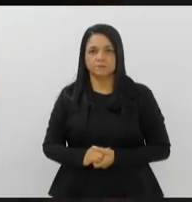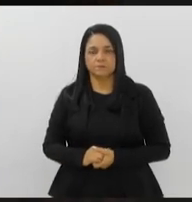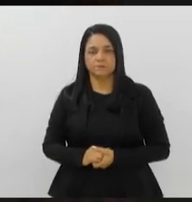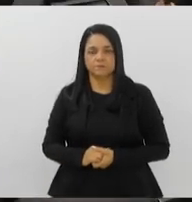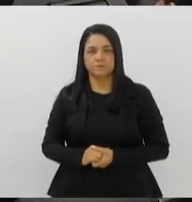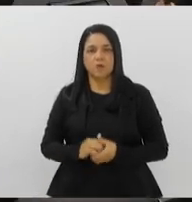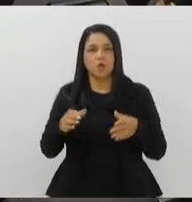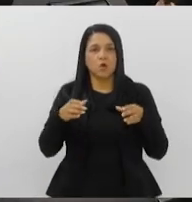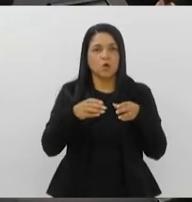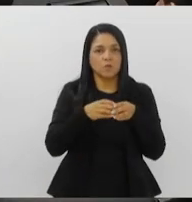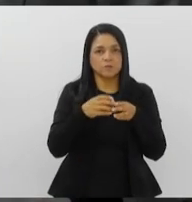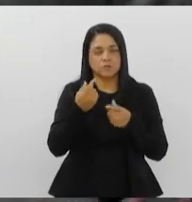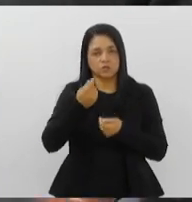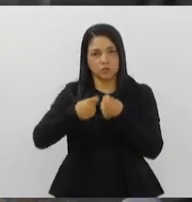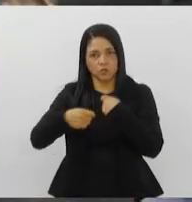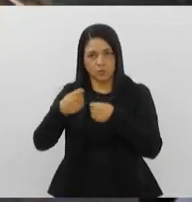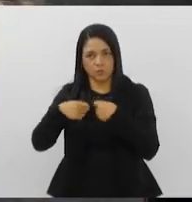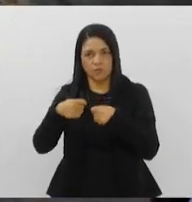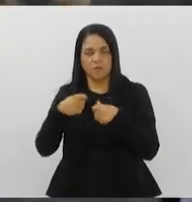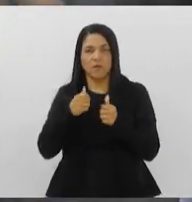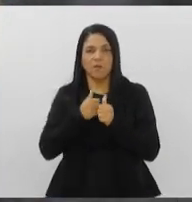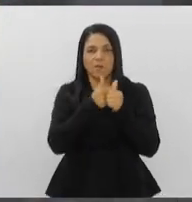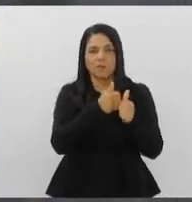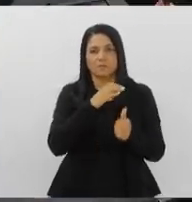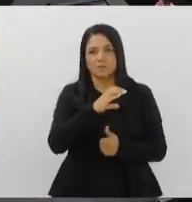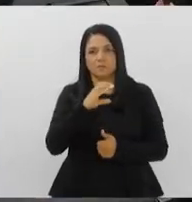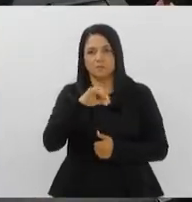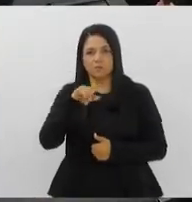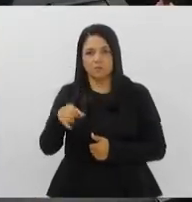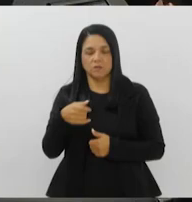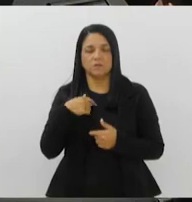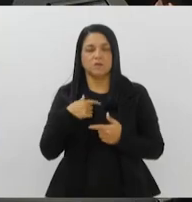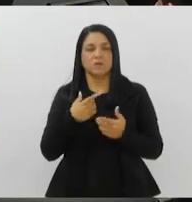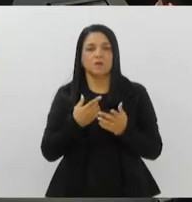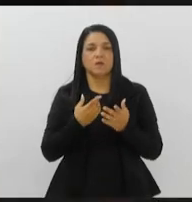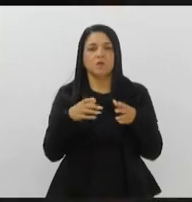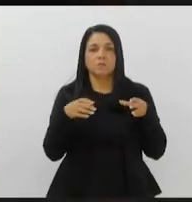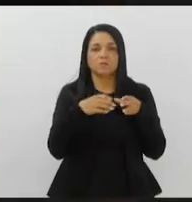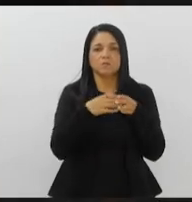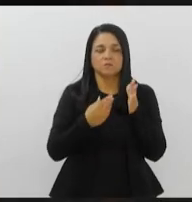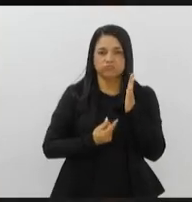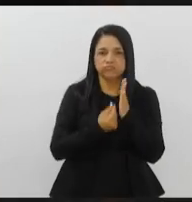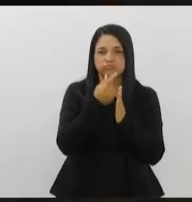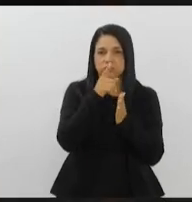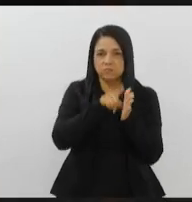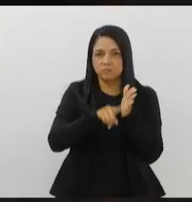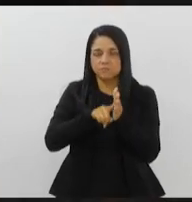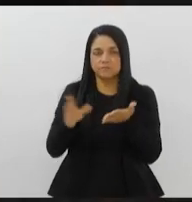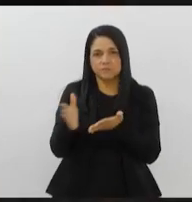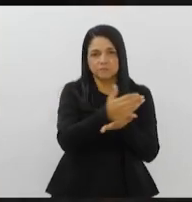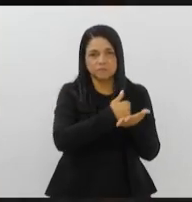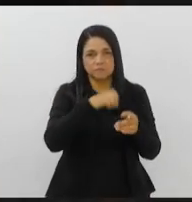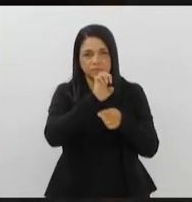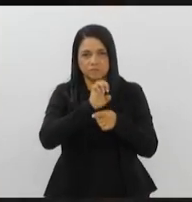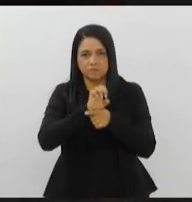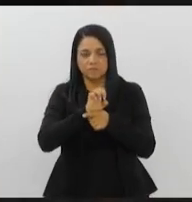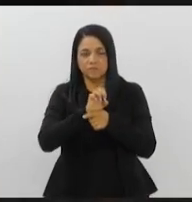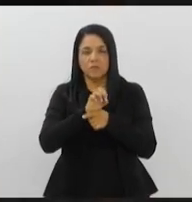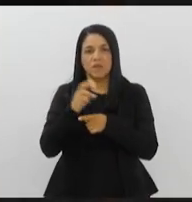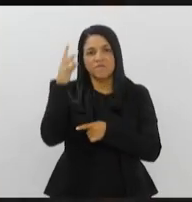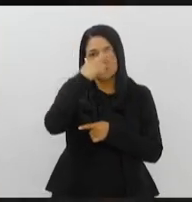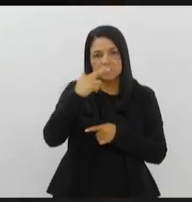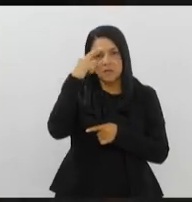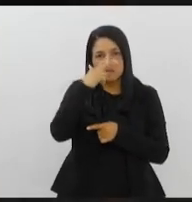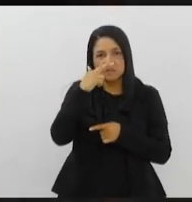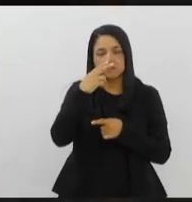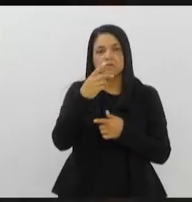Pela Comissão de Economia. Acompanha a CCJ. Pela Comissão de Tributação, Controle da Arrecadação Estadual e de Fiscalização